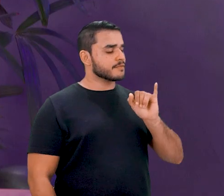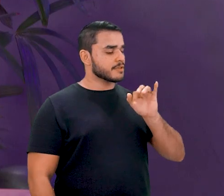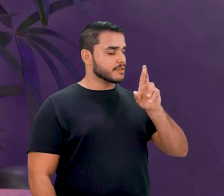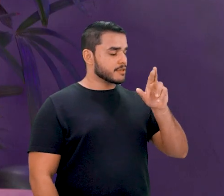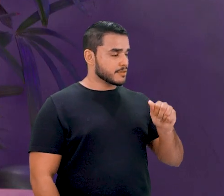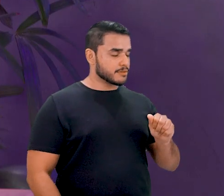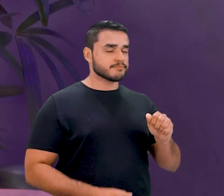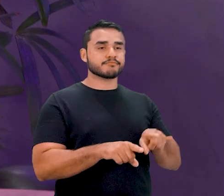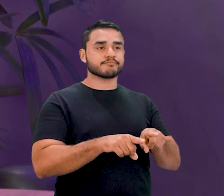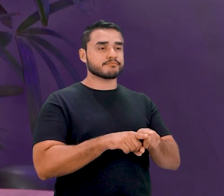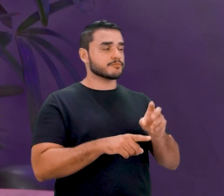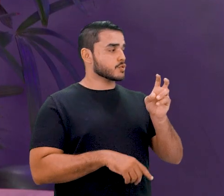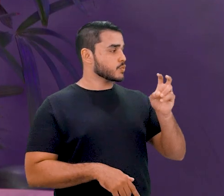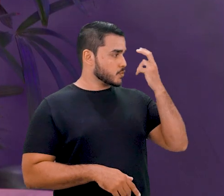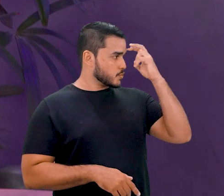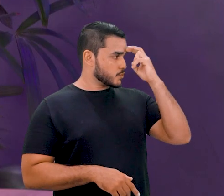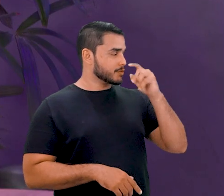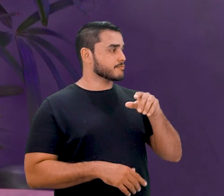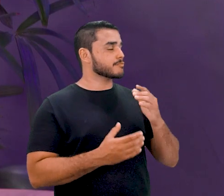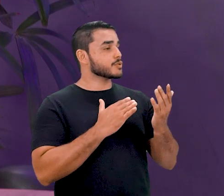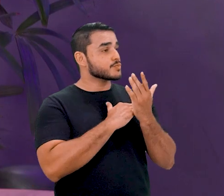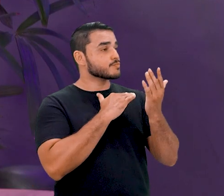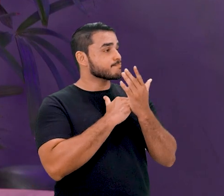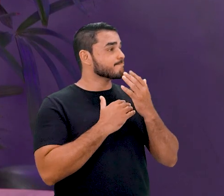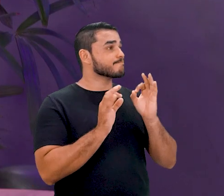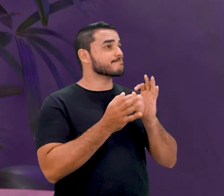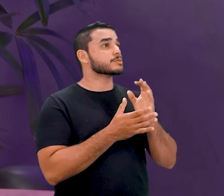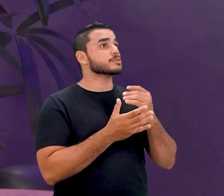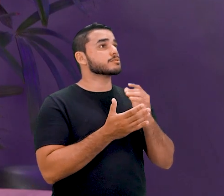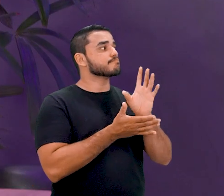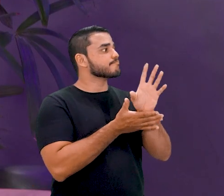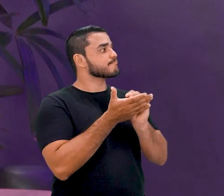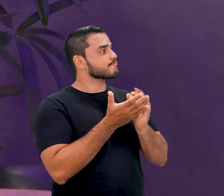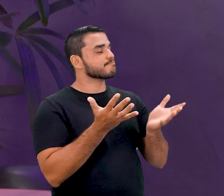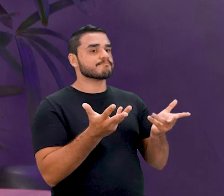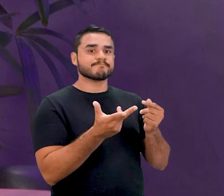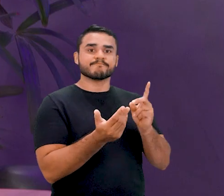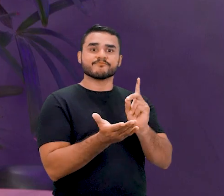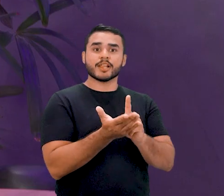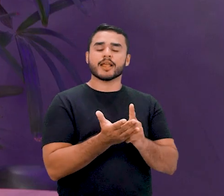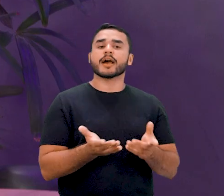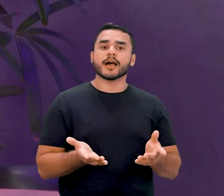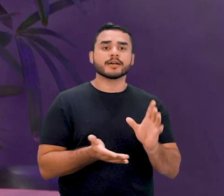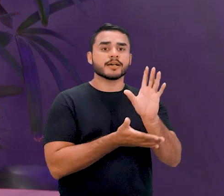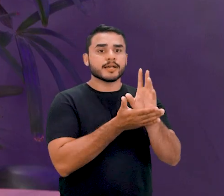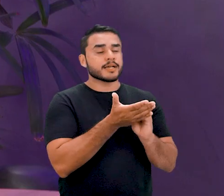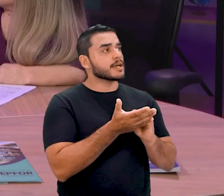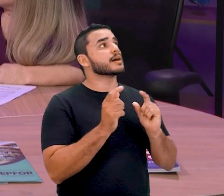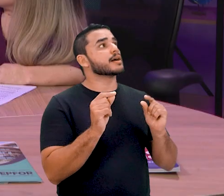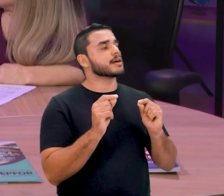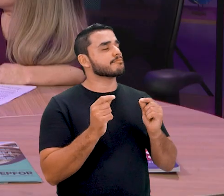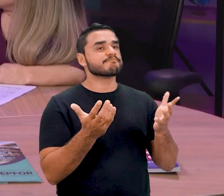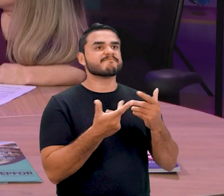Tem muita gente bacana trabalhando aí, que me inspira bastante, que eu acho que são assim, a